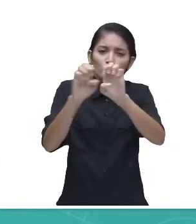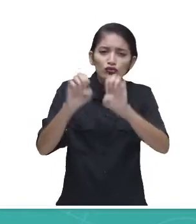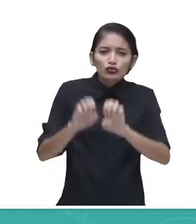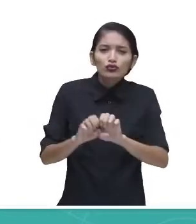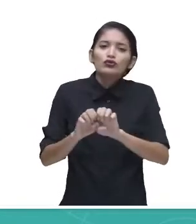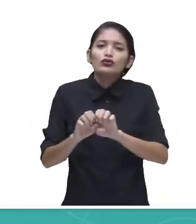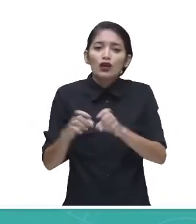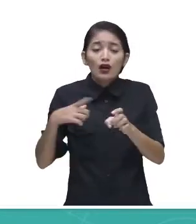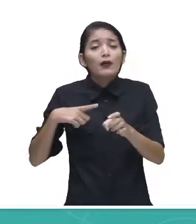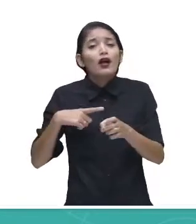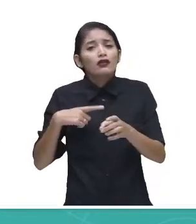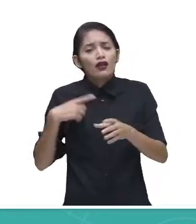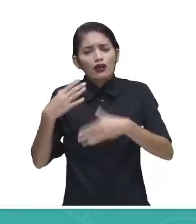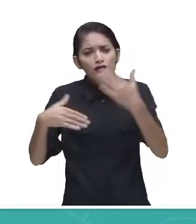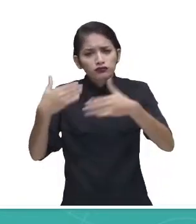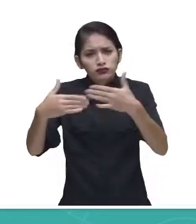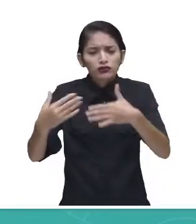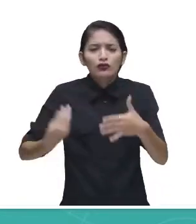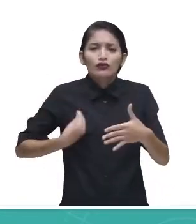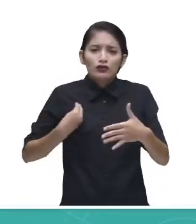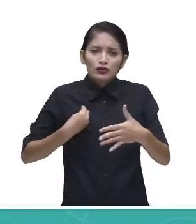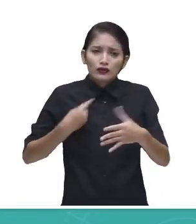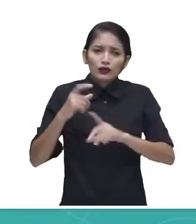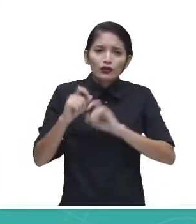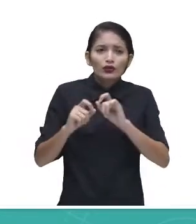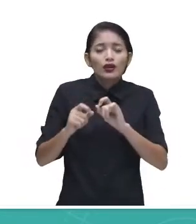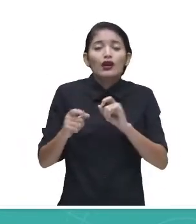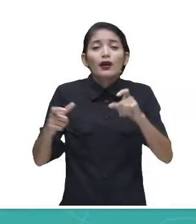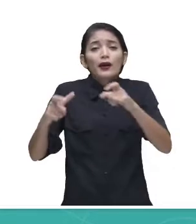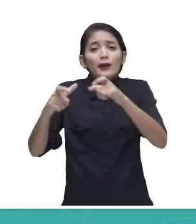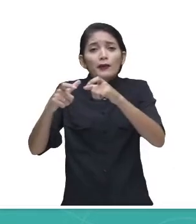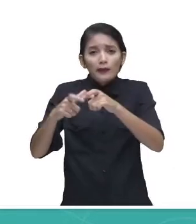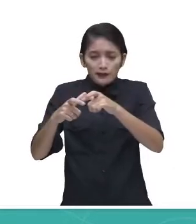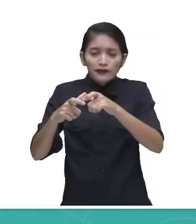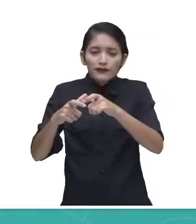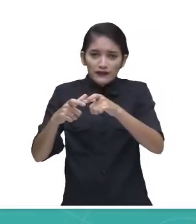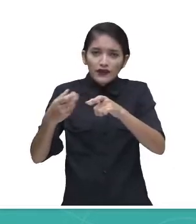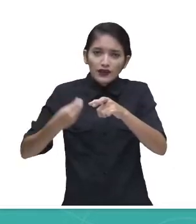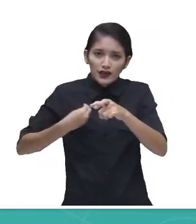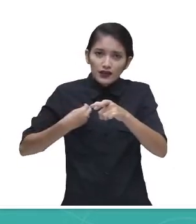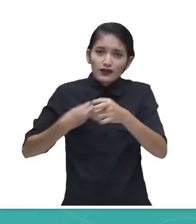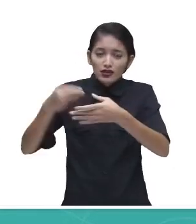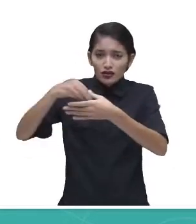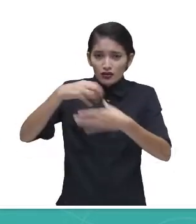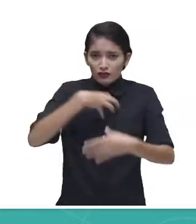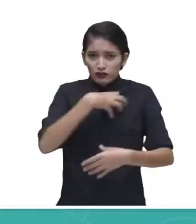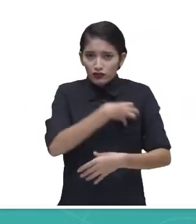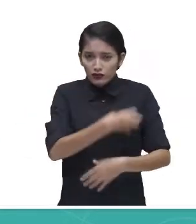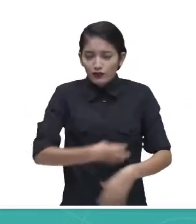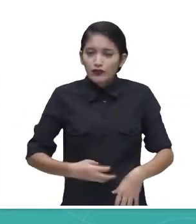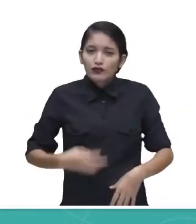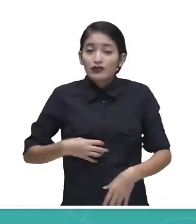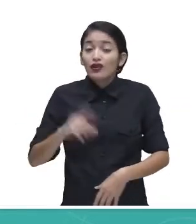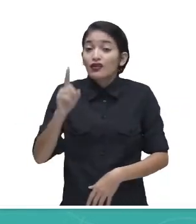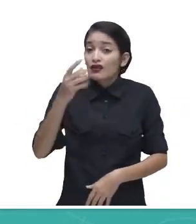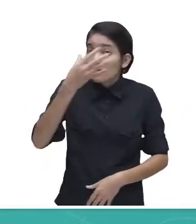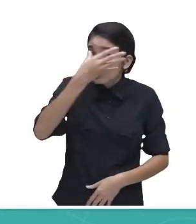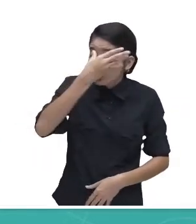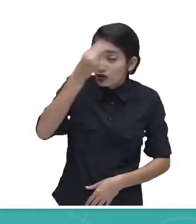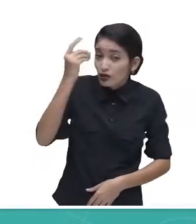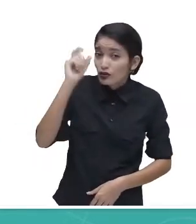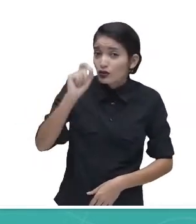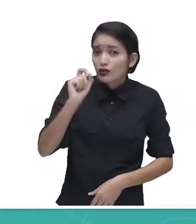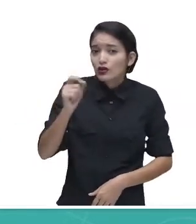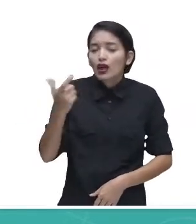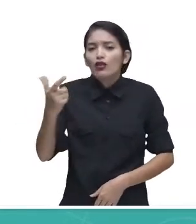organismos vivos, consideradas a menor parte viva de um organismo. Não esqueçam, não existe